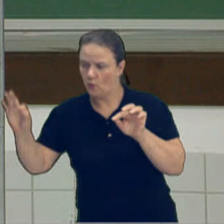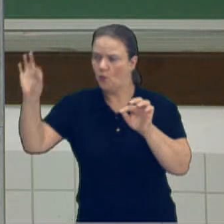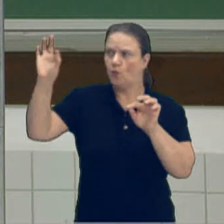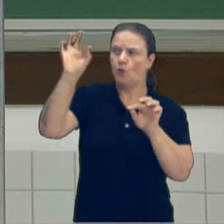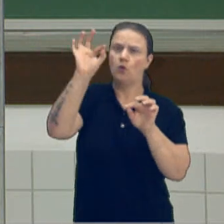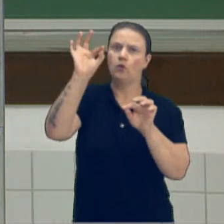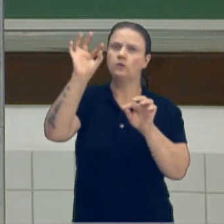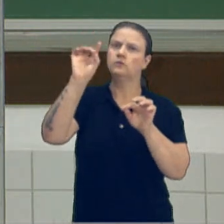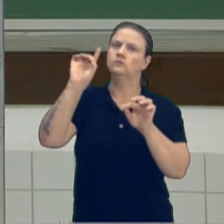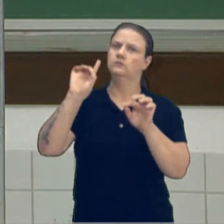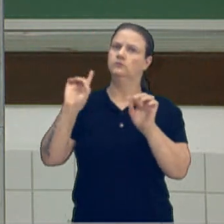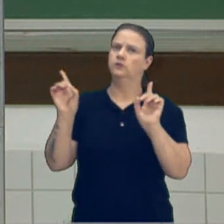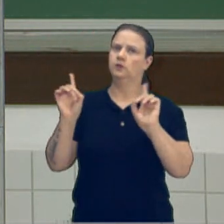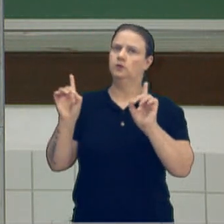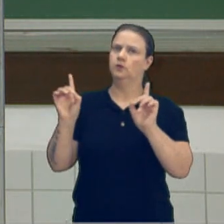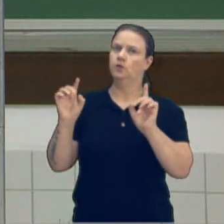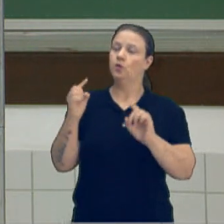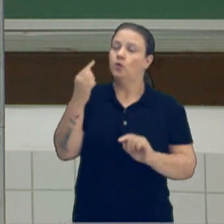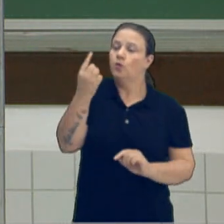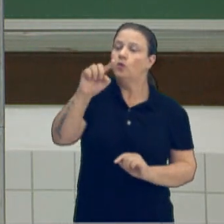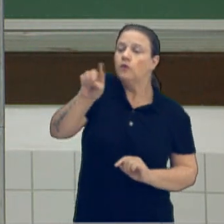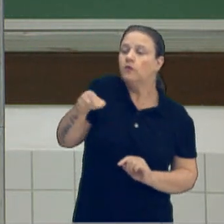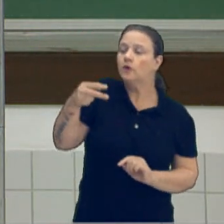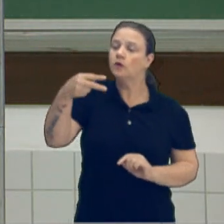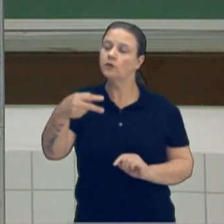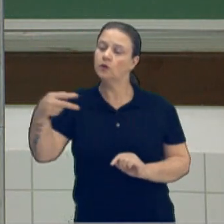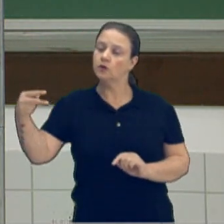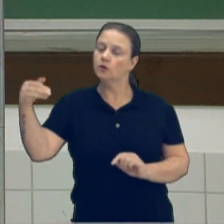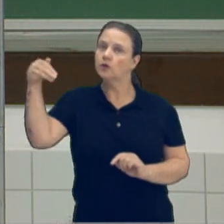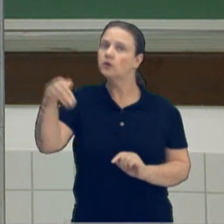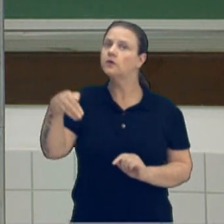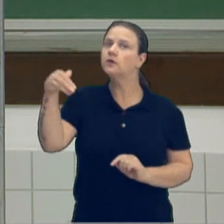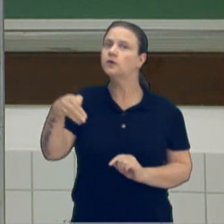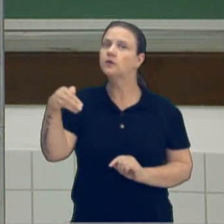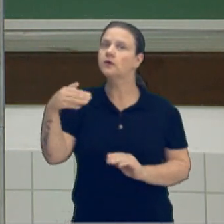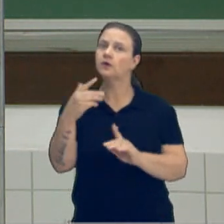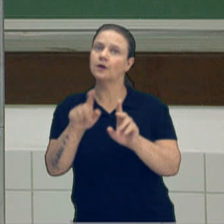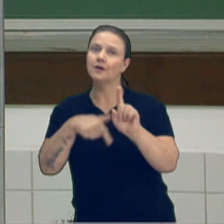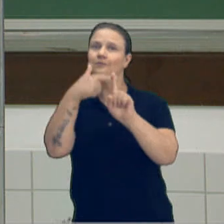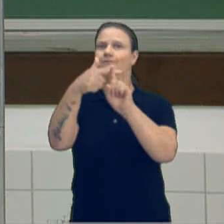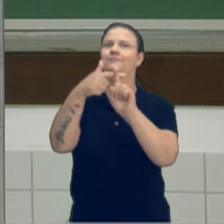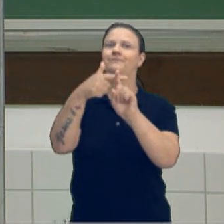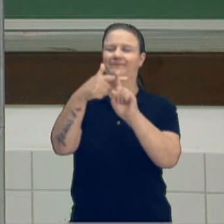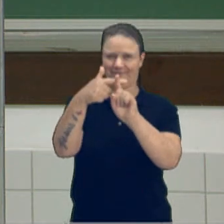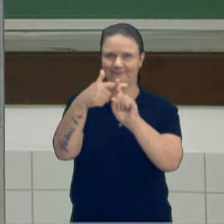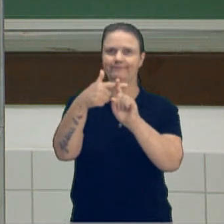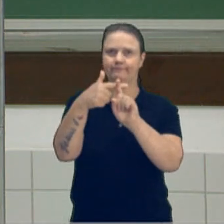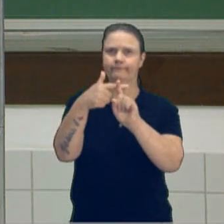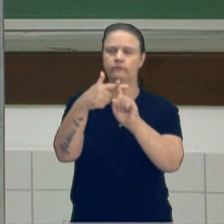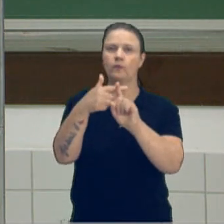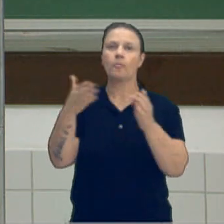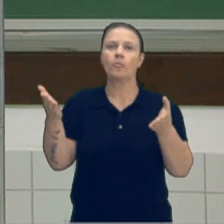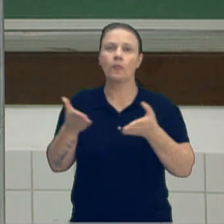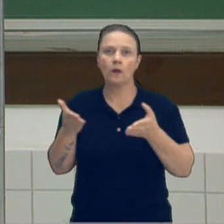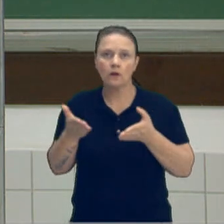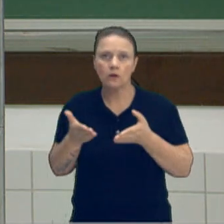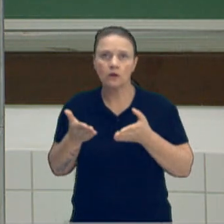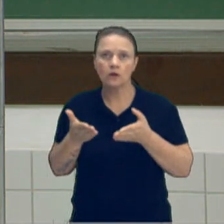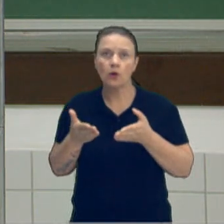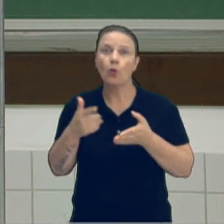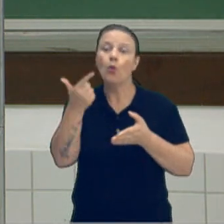ser um raio que vai ter 1,22 metros a mais, tá certo? Então, o novo raio vai